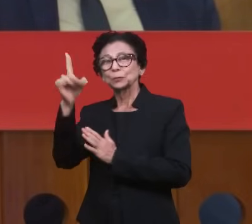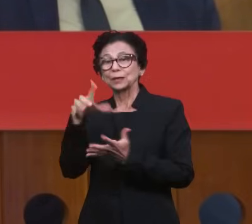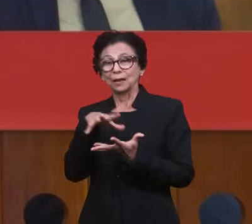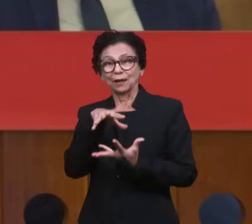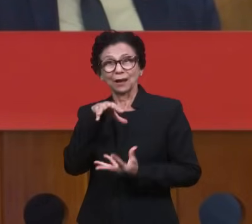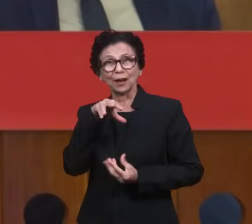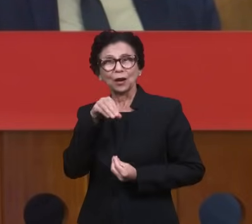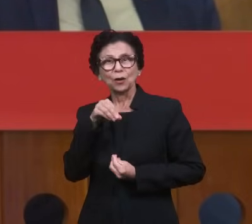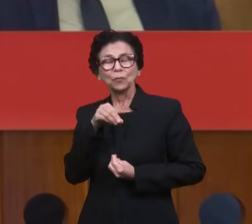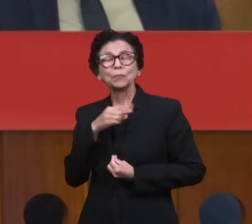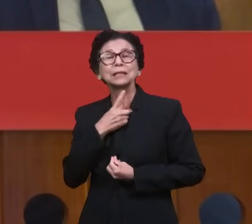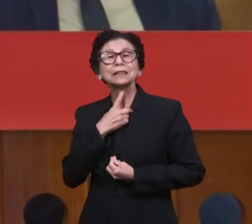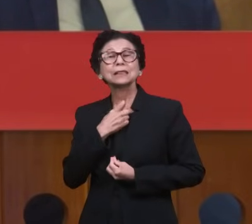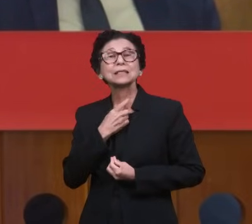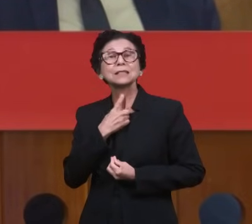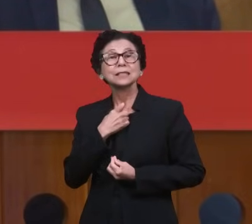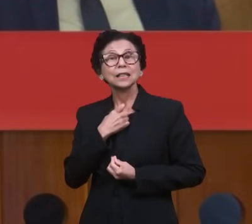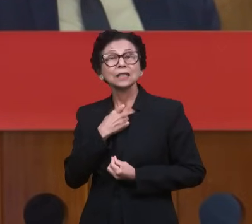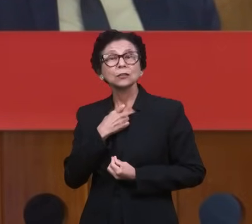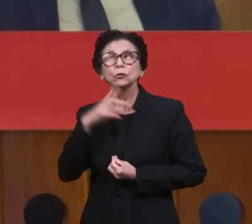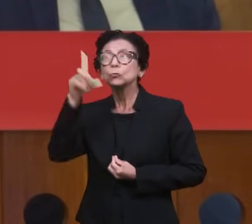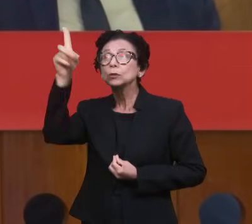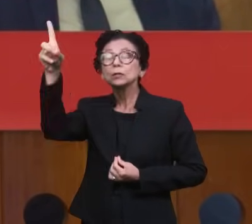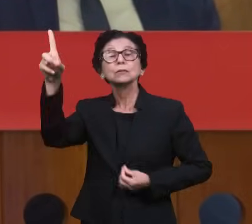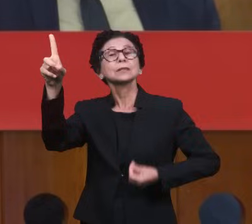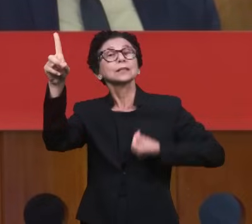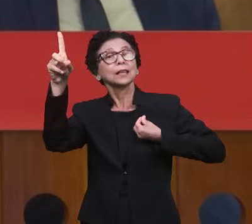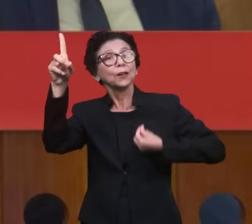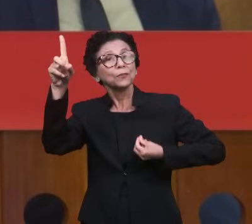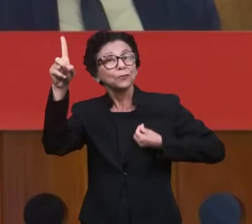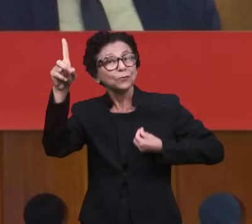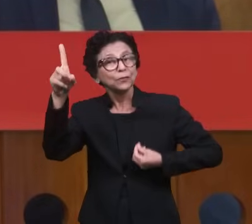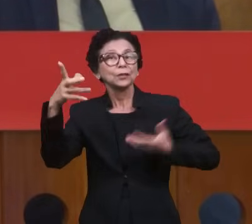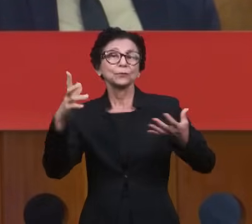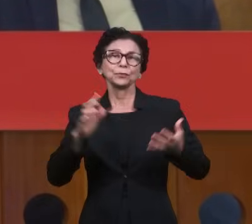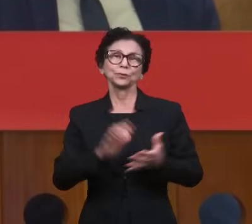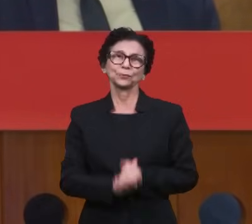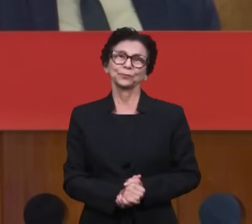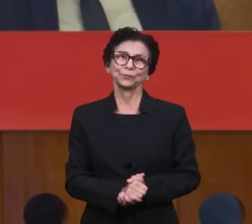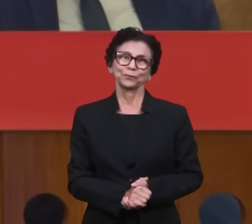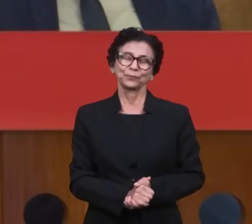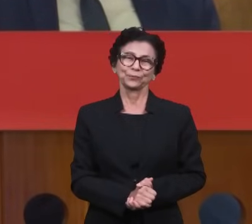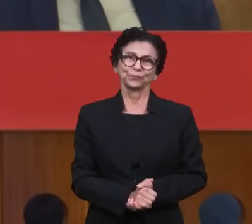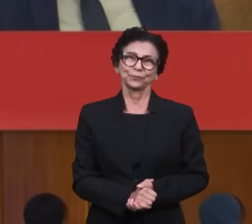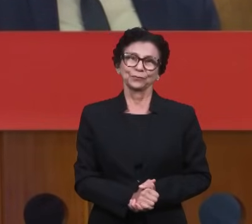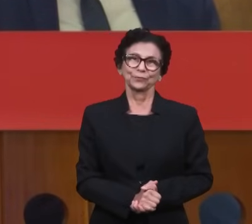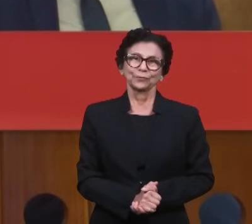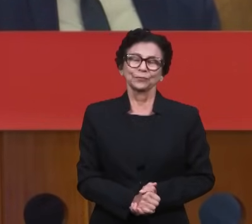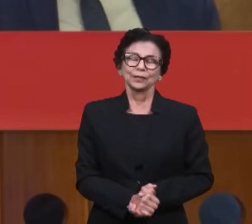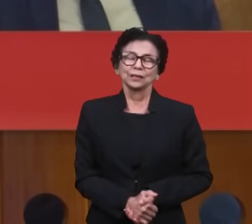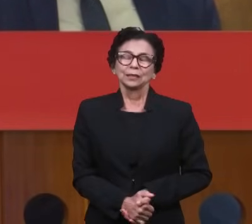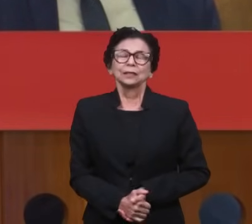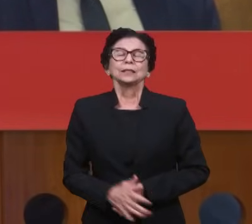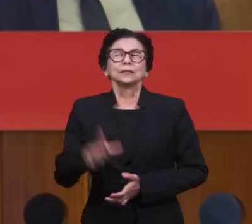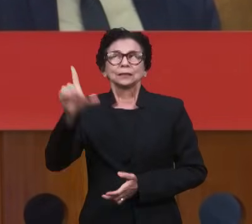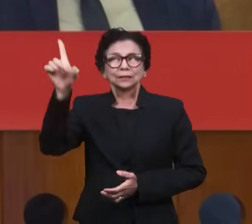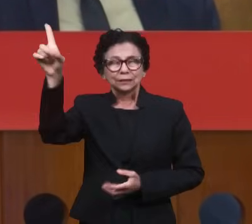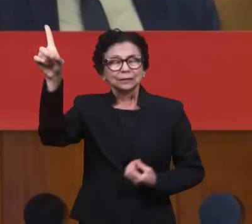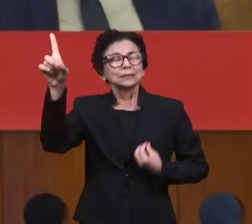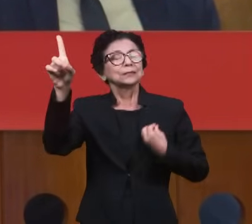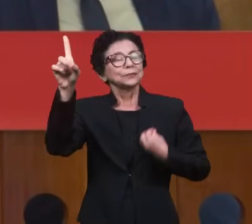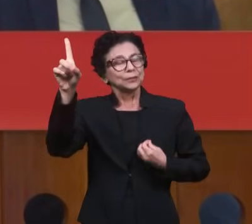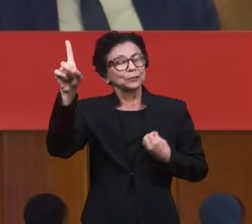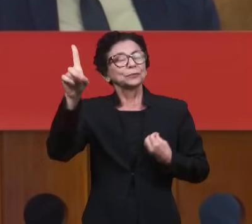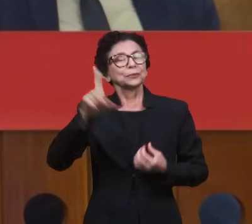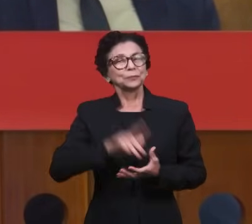vivo. É um Deus que está vivo, não é o Deus que às vezes nós queremos, mas o nosso Deus. Então, a